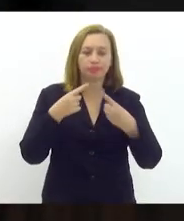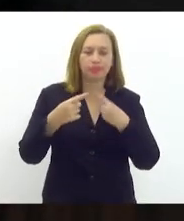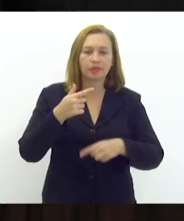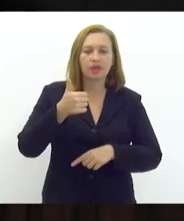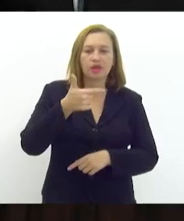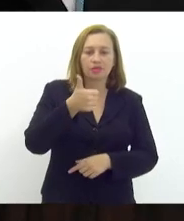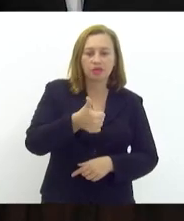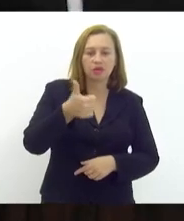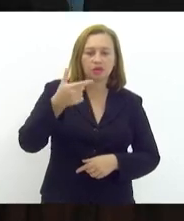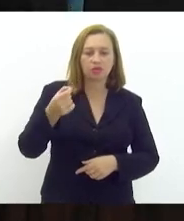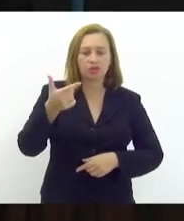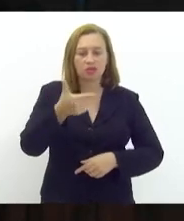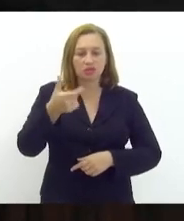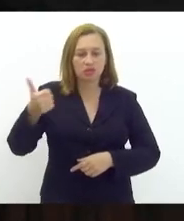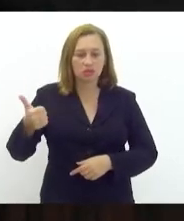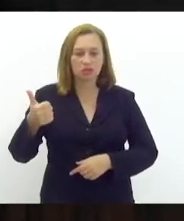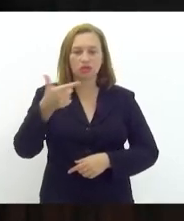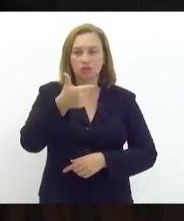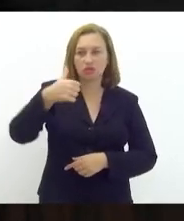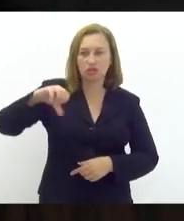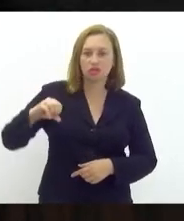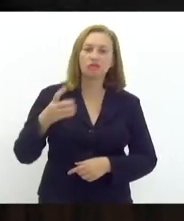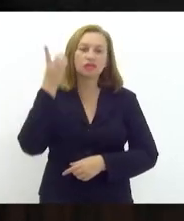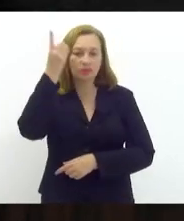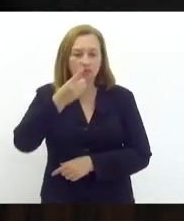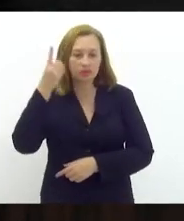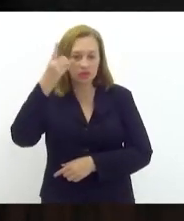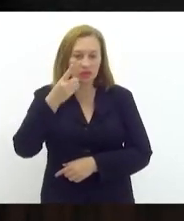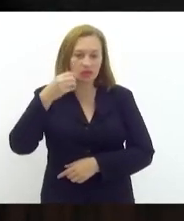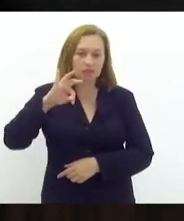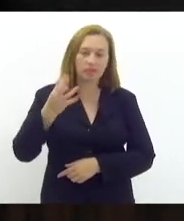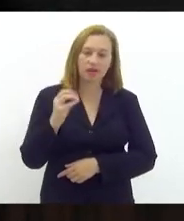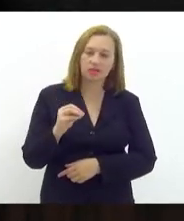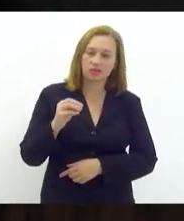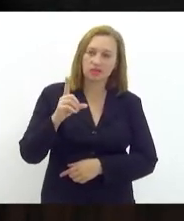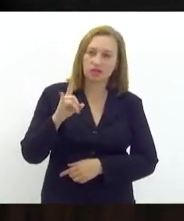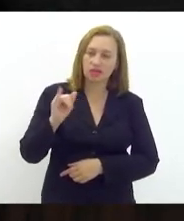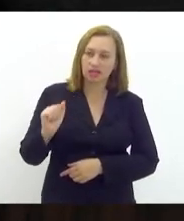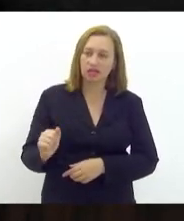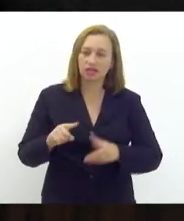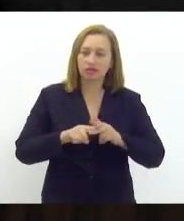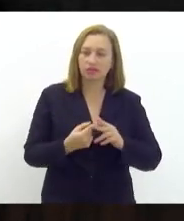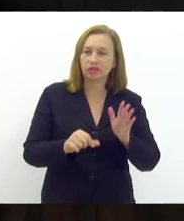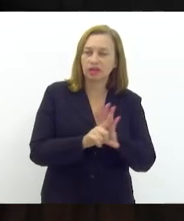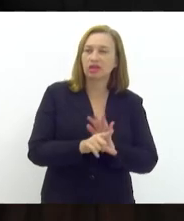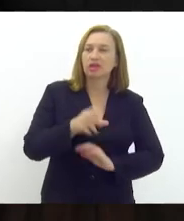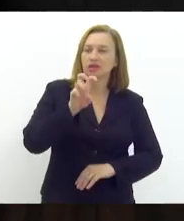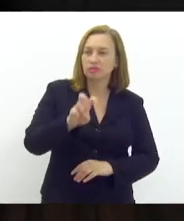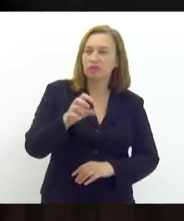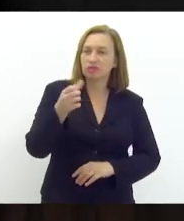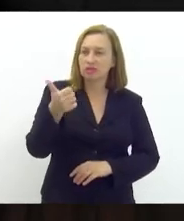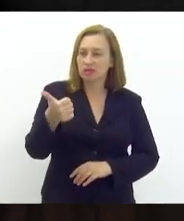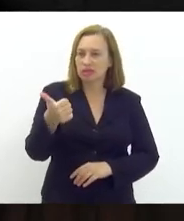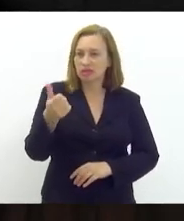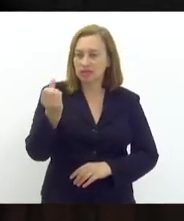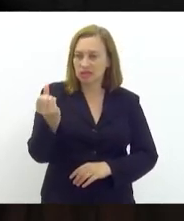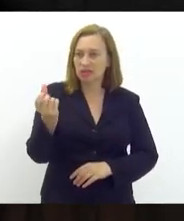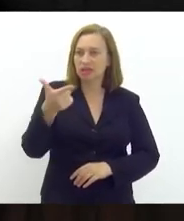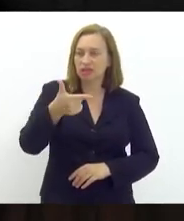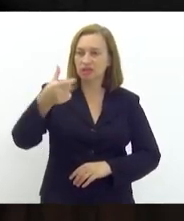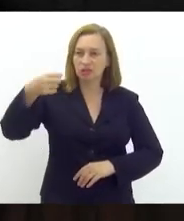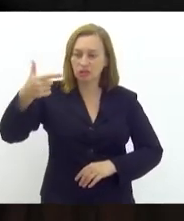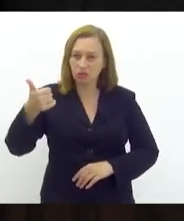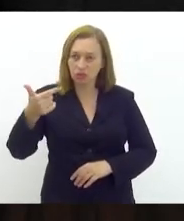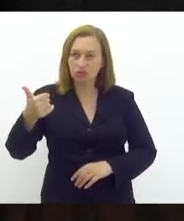1201 em 2019 de autoria Deputado Márcio canela que altera a Lei Nº 5.612 18 dezembro de